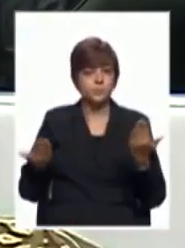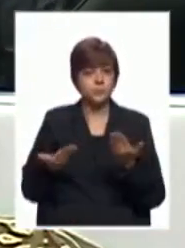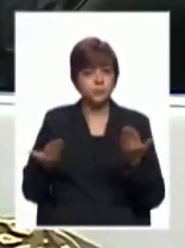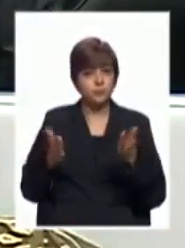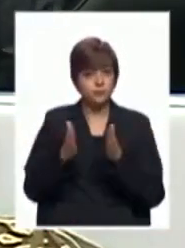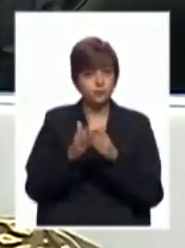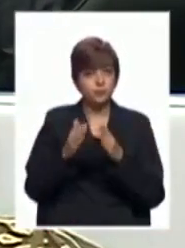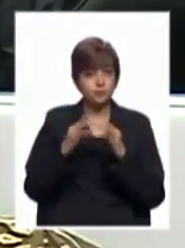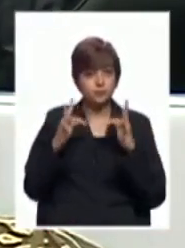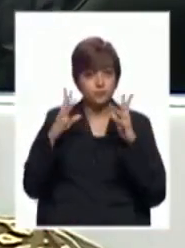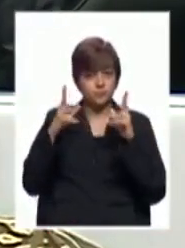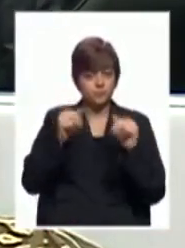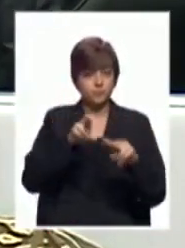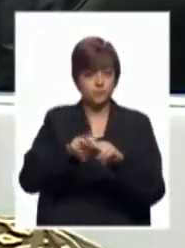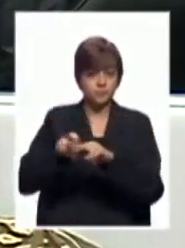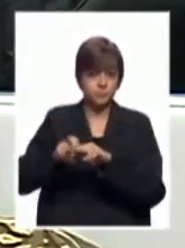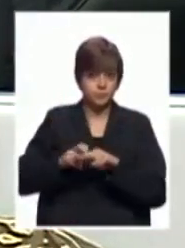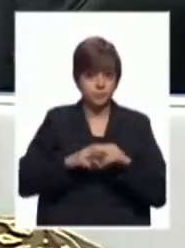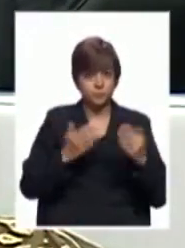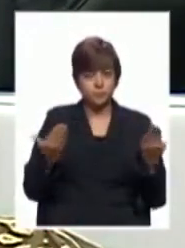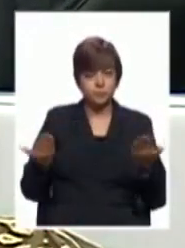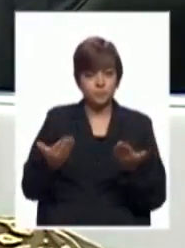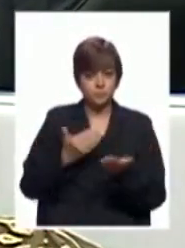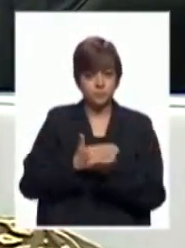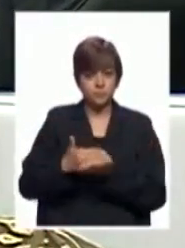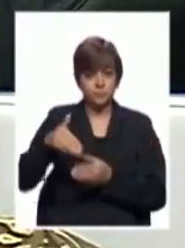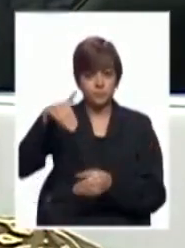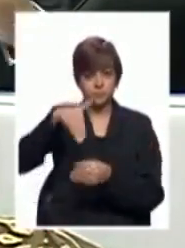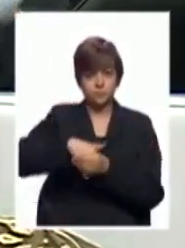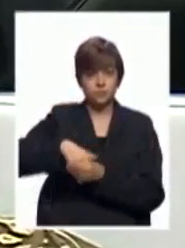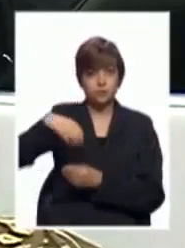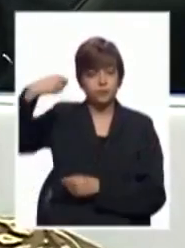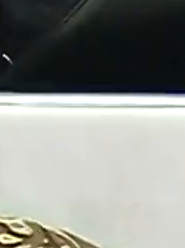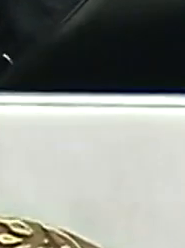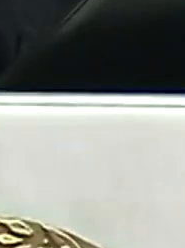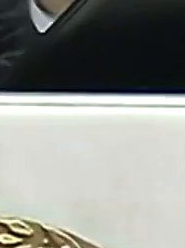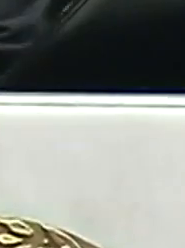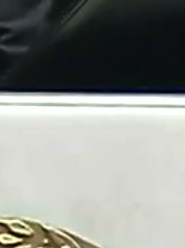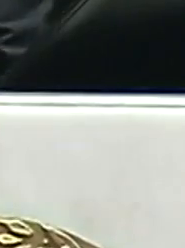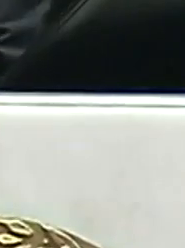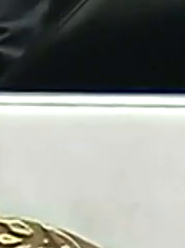que tomem os seus lugares. Em votação, primeira chamada.